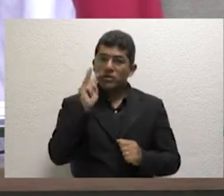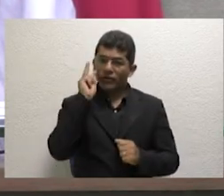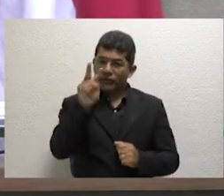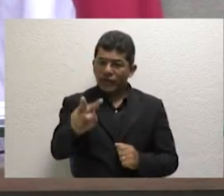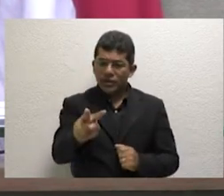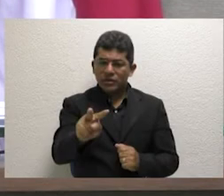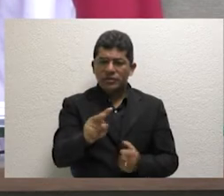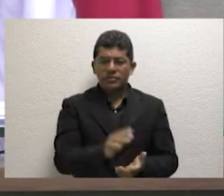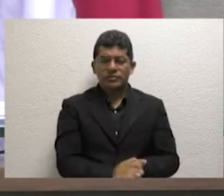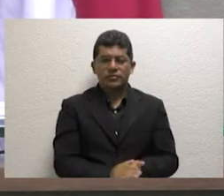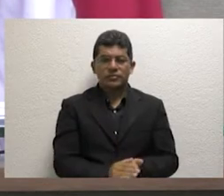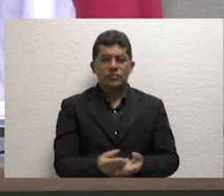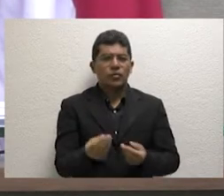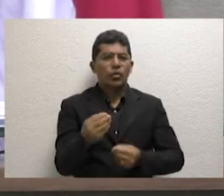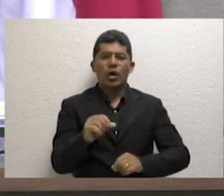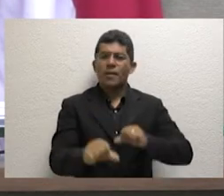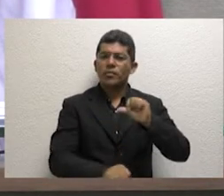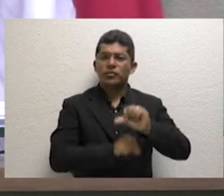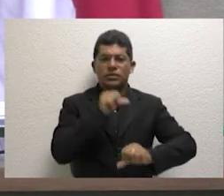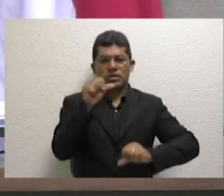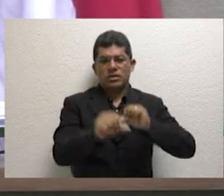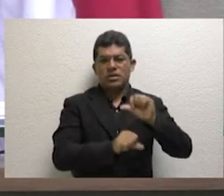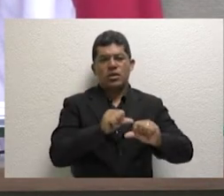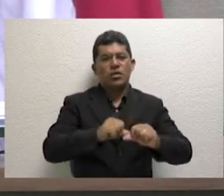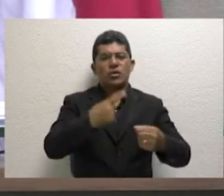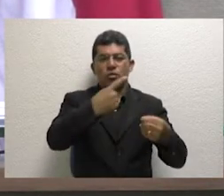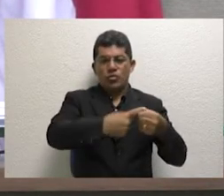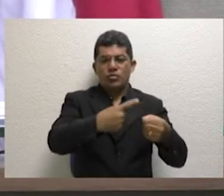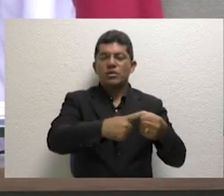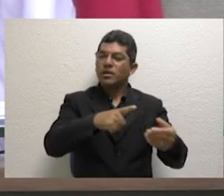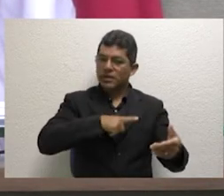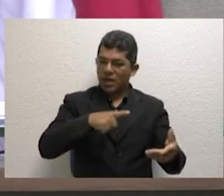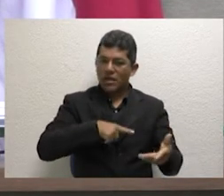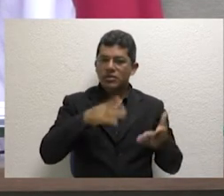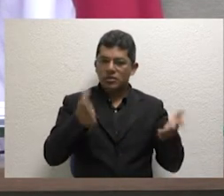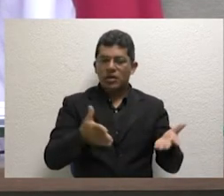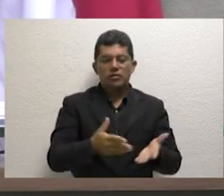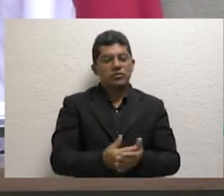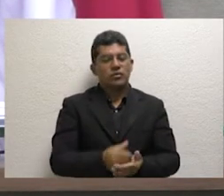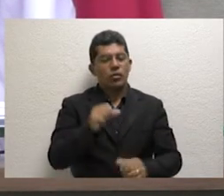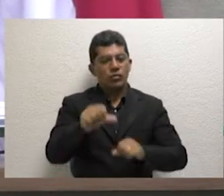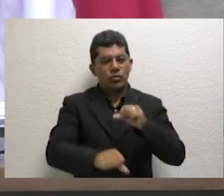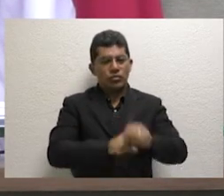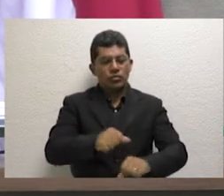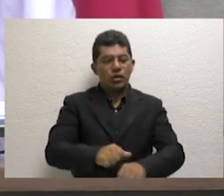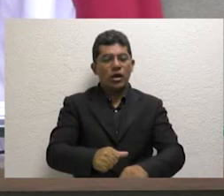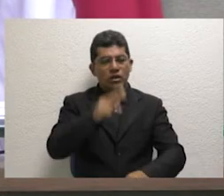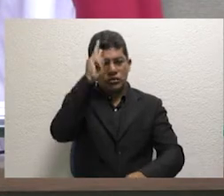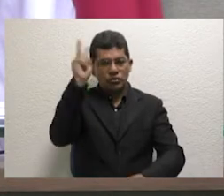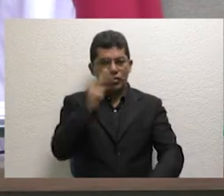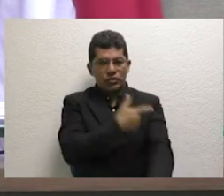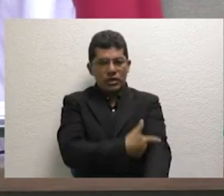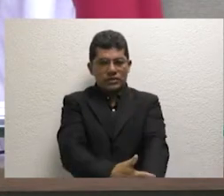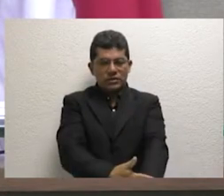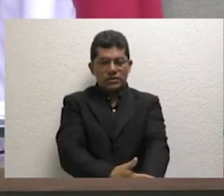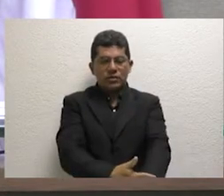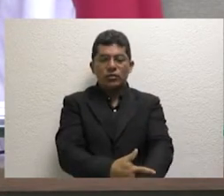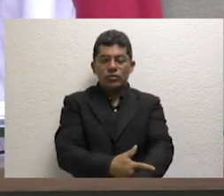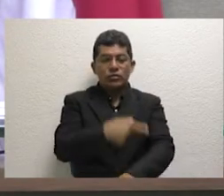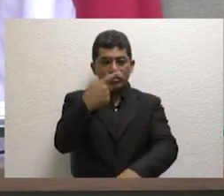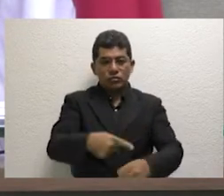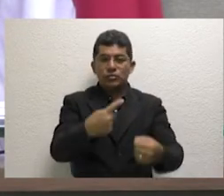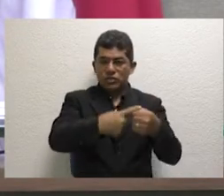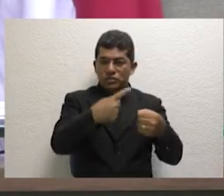presenciar a mudança que o nosso município teve na realidade da educação municipal finalizo